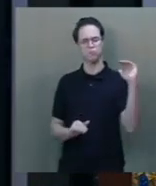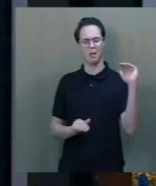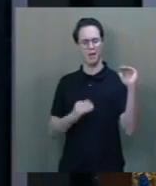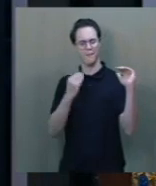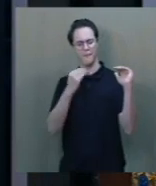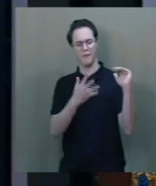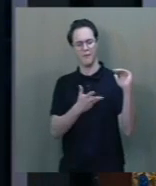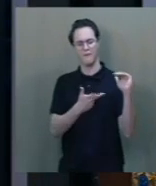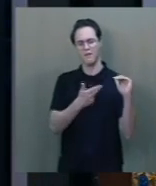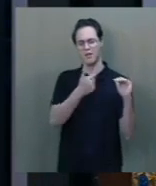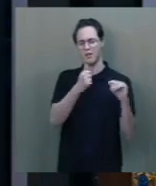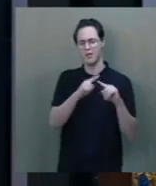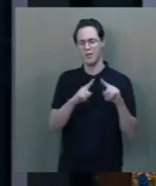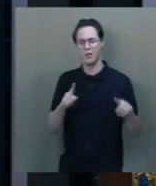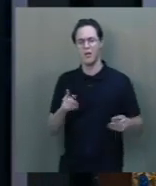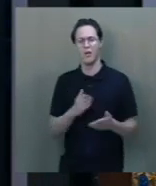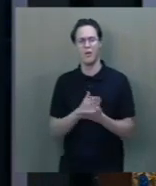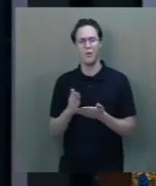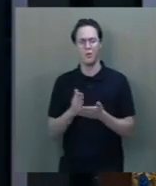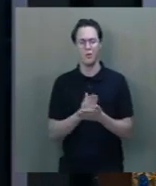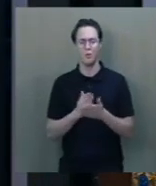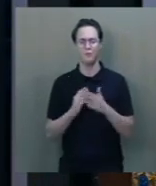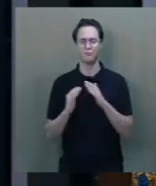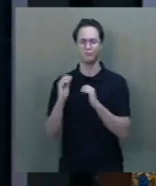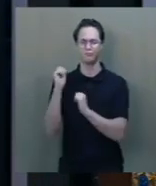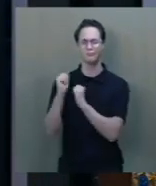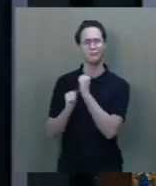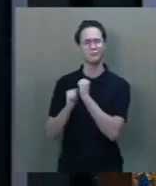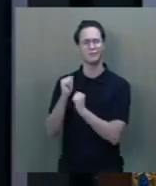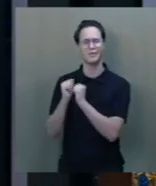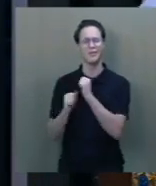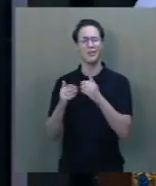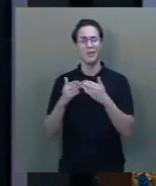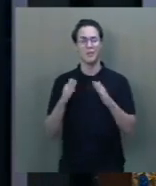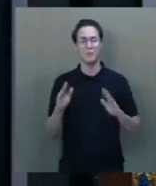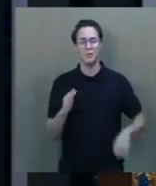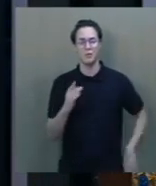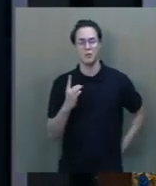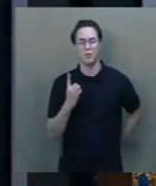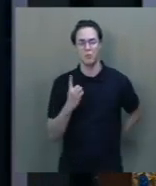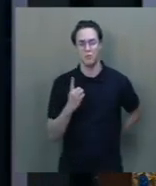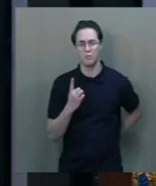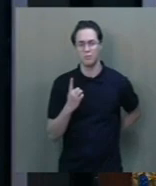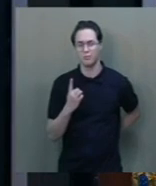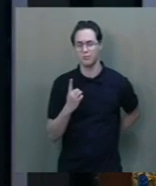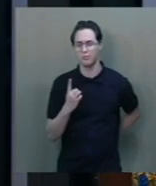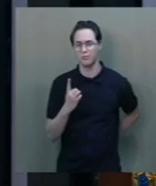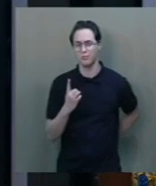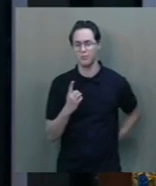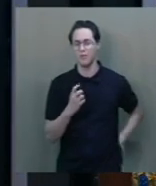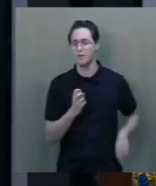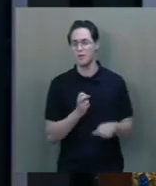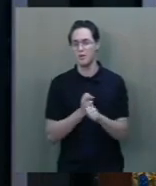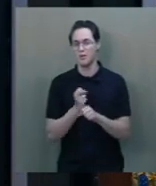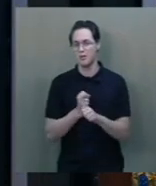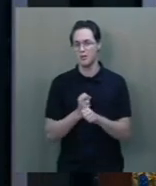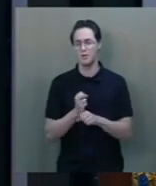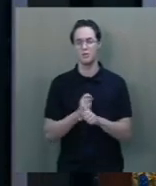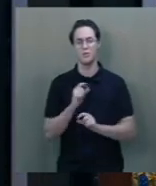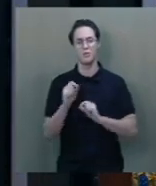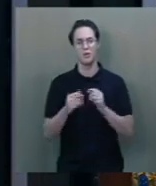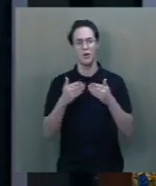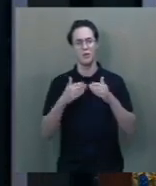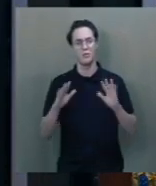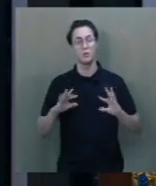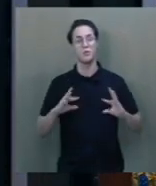empresas exportadoras. Abrindo em um ano e meio, duas voltas ao mundo eu dei para abrir todos